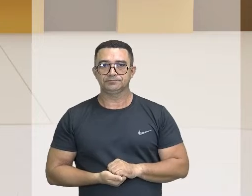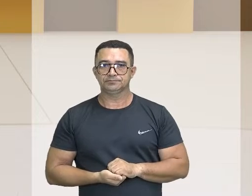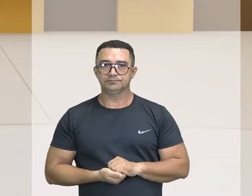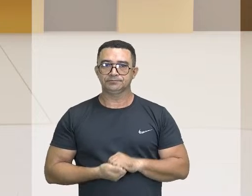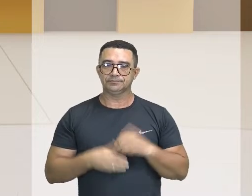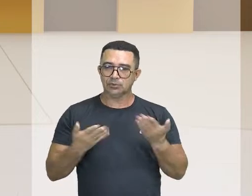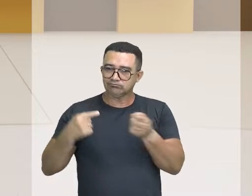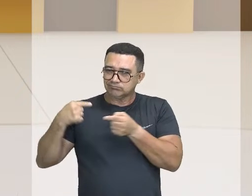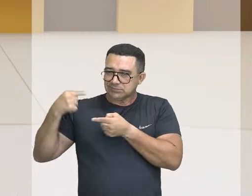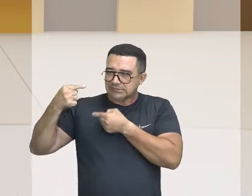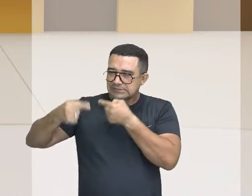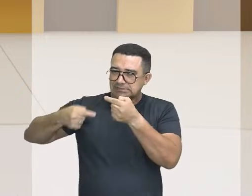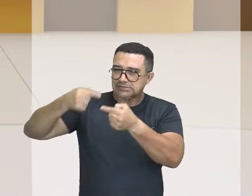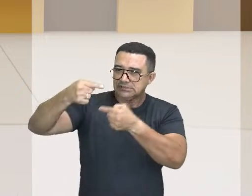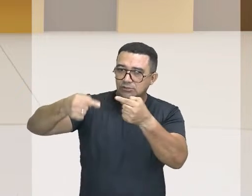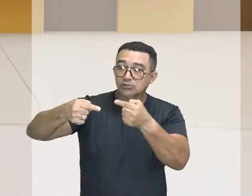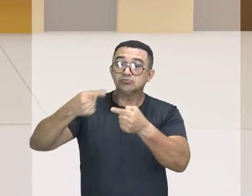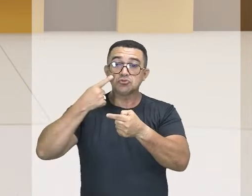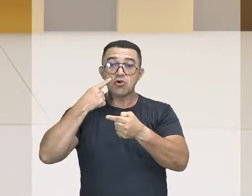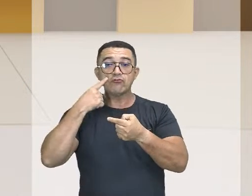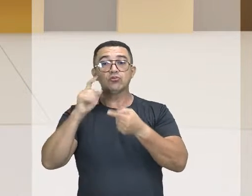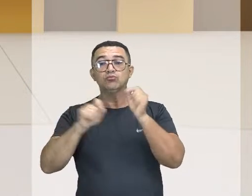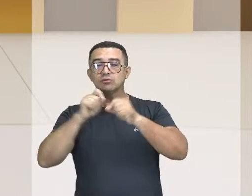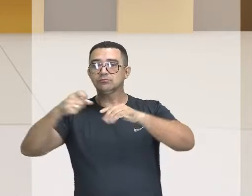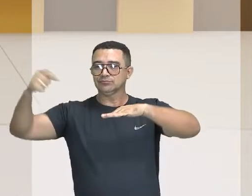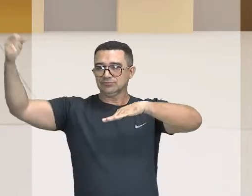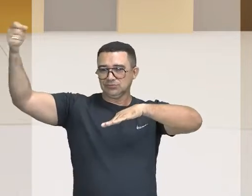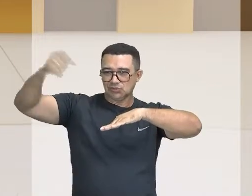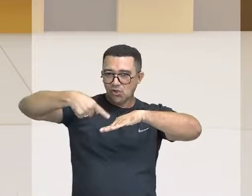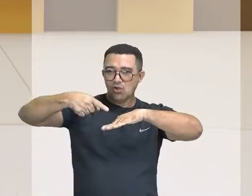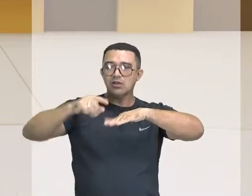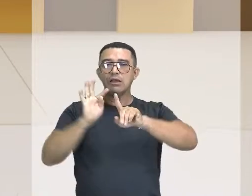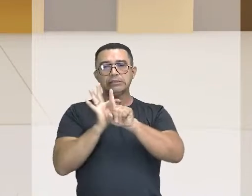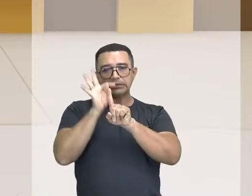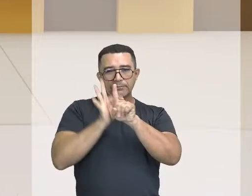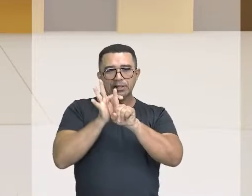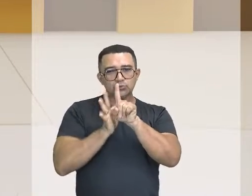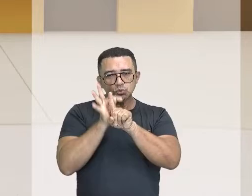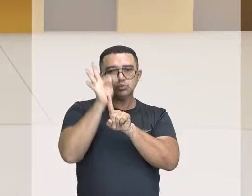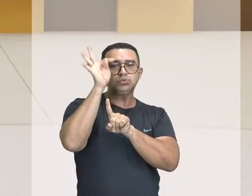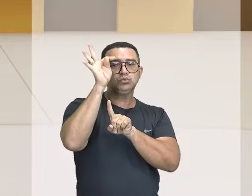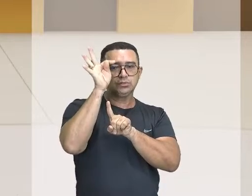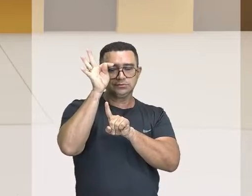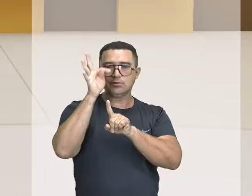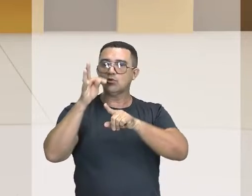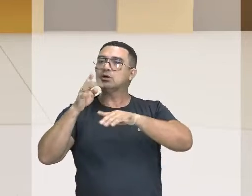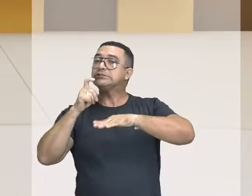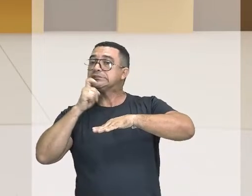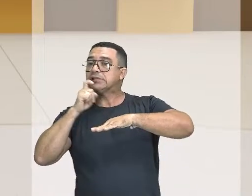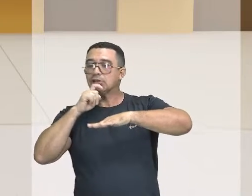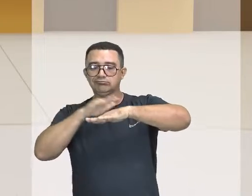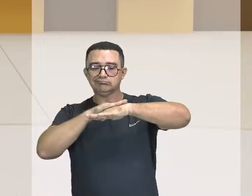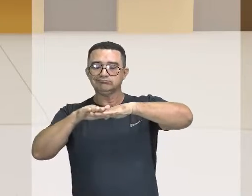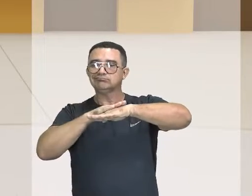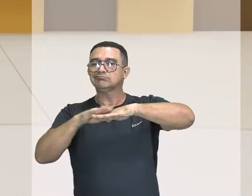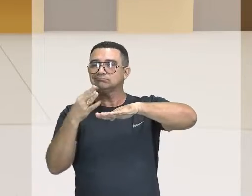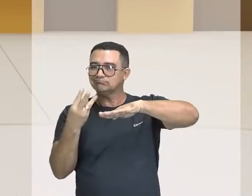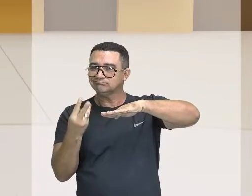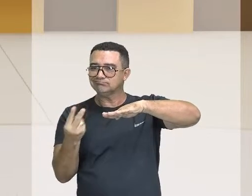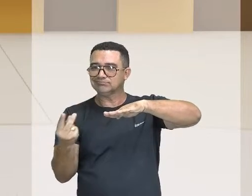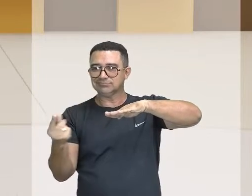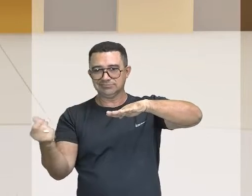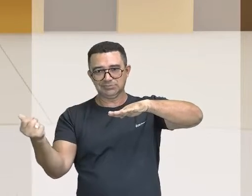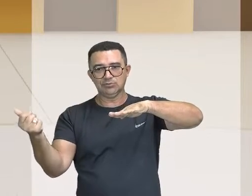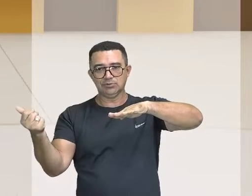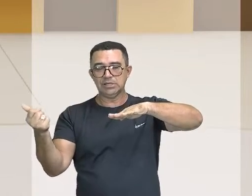esse ciclo que a gente visualizou, a incidência desses raios, o aumento das temperaturas, esse gelo ele vai derreter, né? Então a gente vai ter uma perda dessa